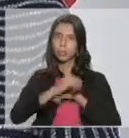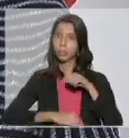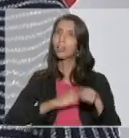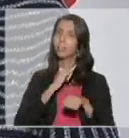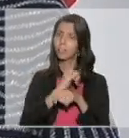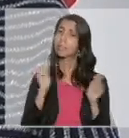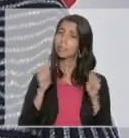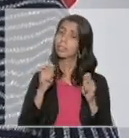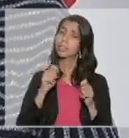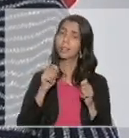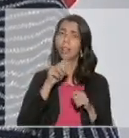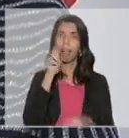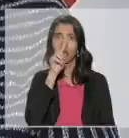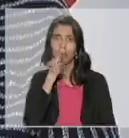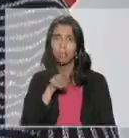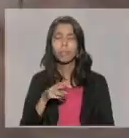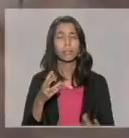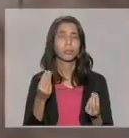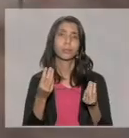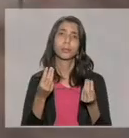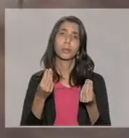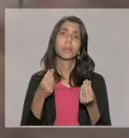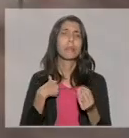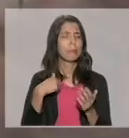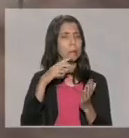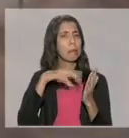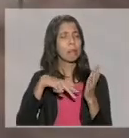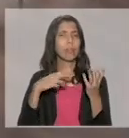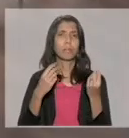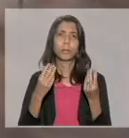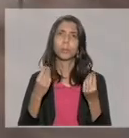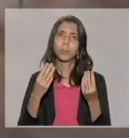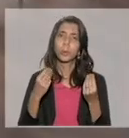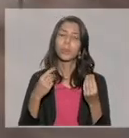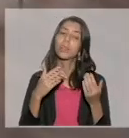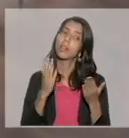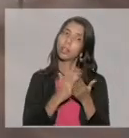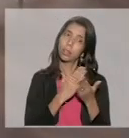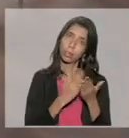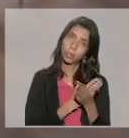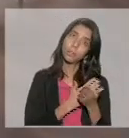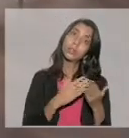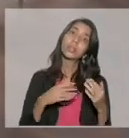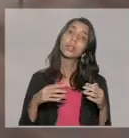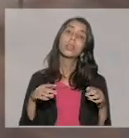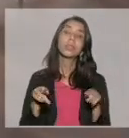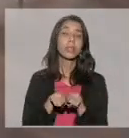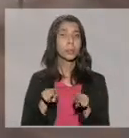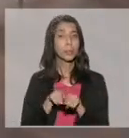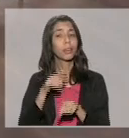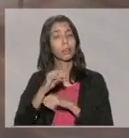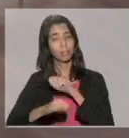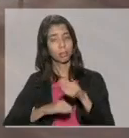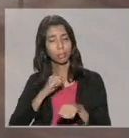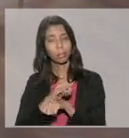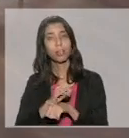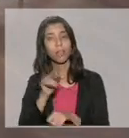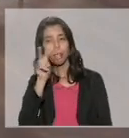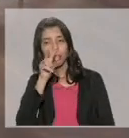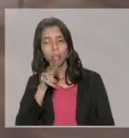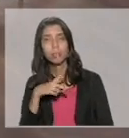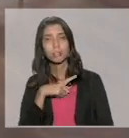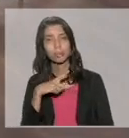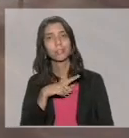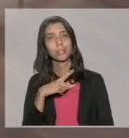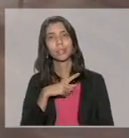muito na internet, não é, Gabriela? Demais. A gente lê muito, né? Eu leio muito, eu sou uma leitora de livro. E hoje em dia eu leio muito na internet,